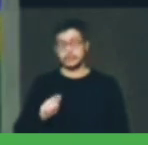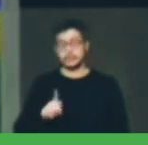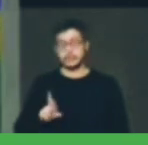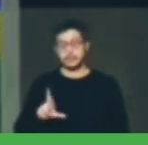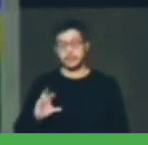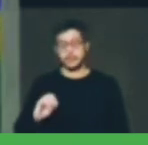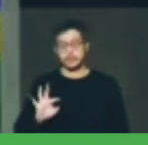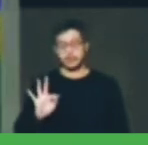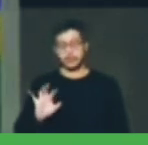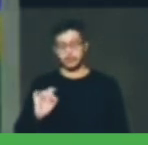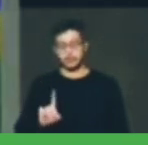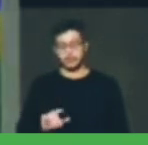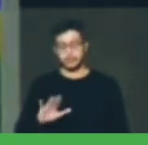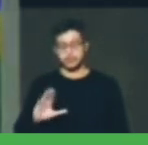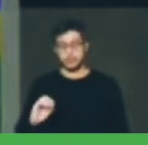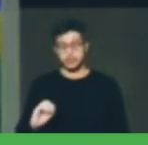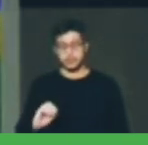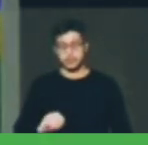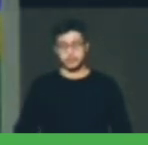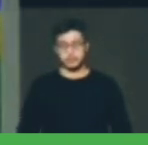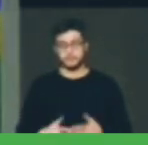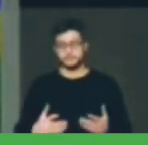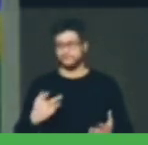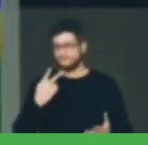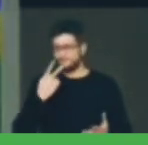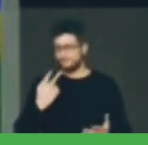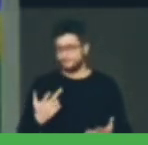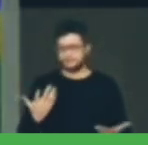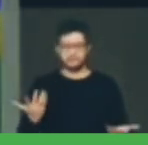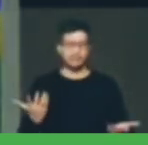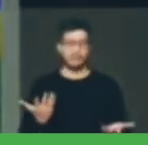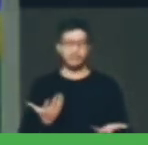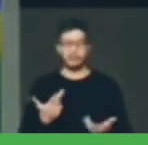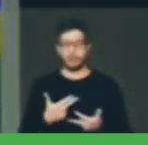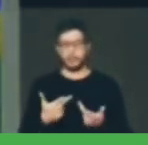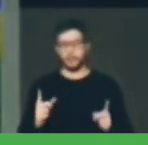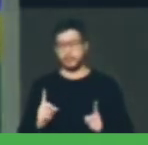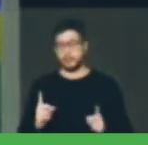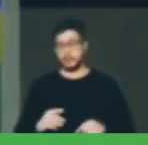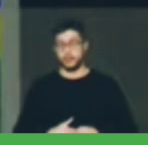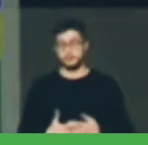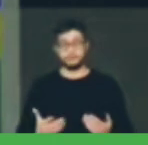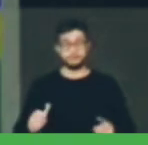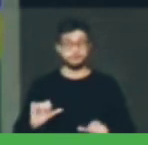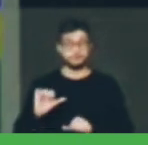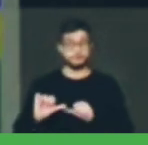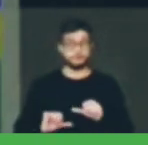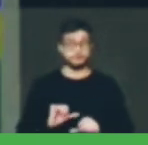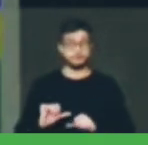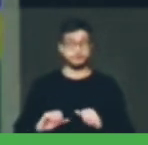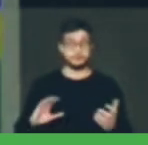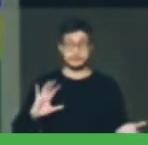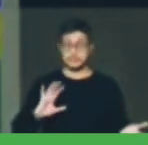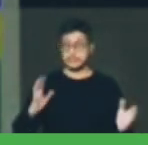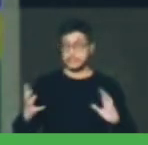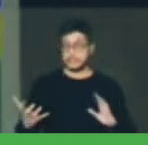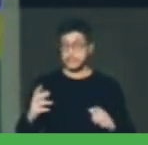aqui se fazer de santinho. Mudanças climáticas ou guerra